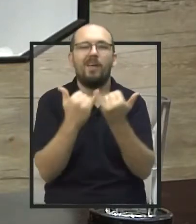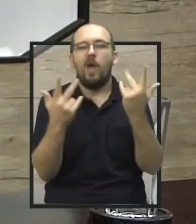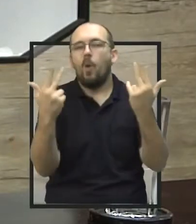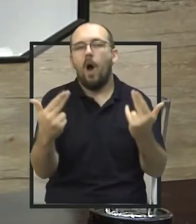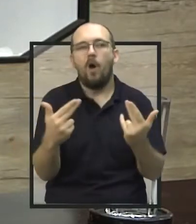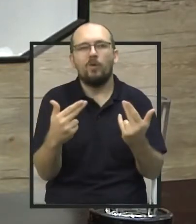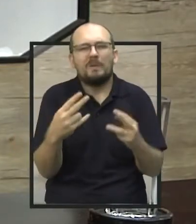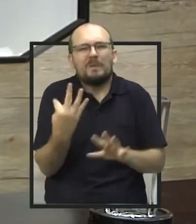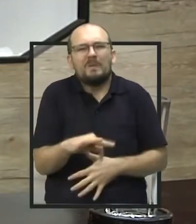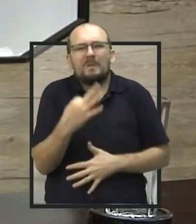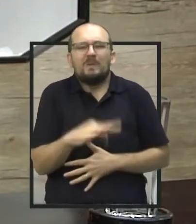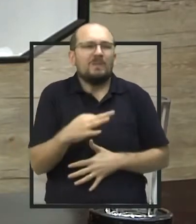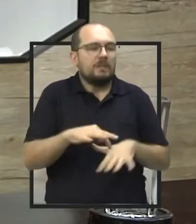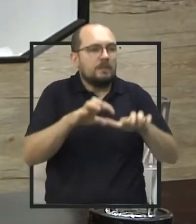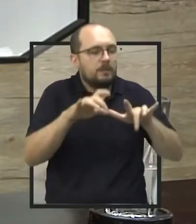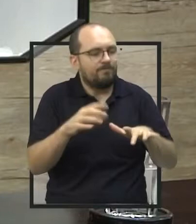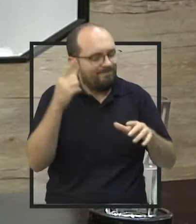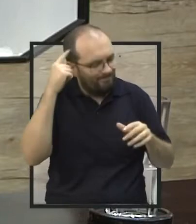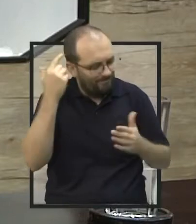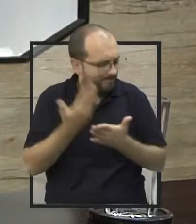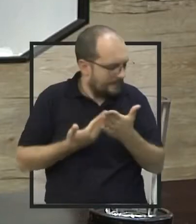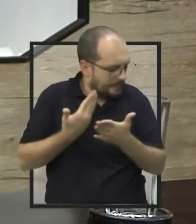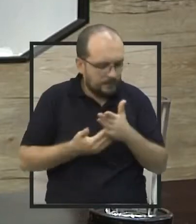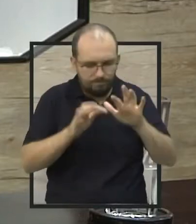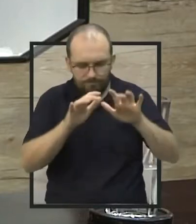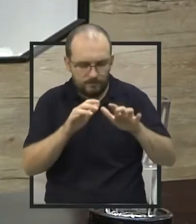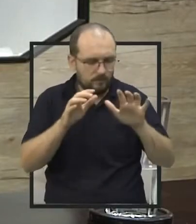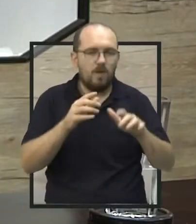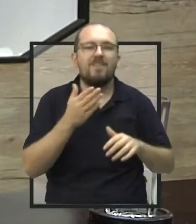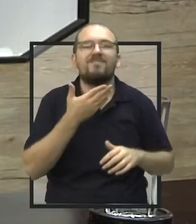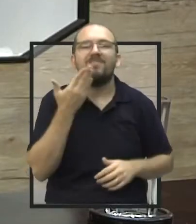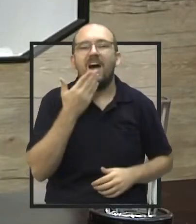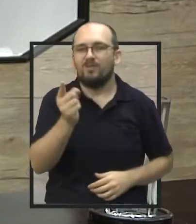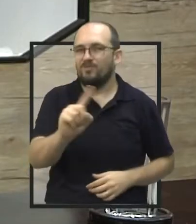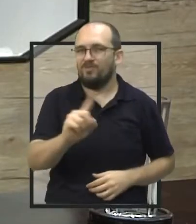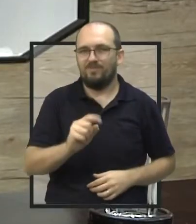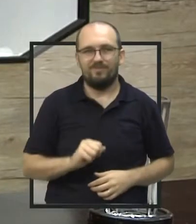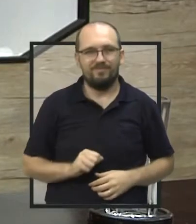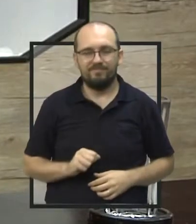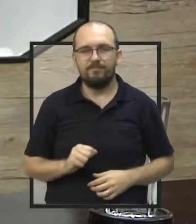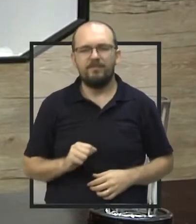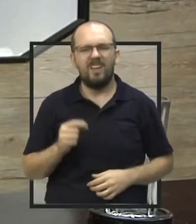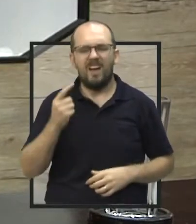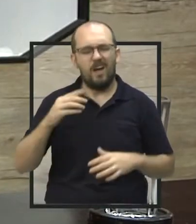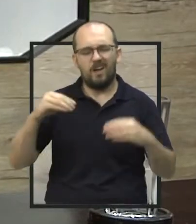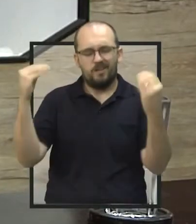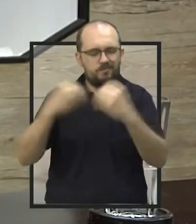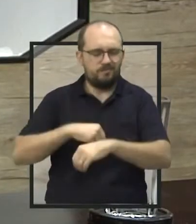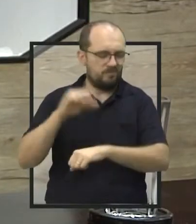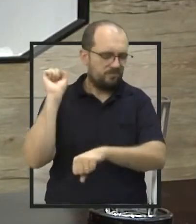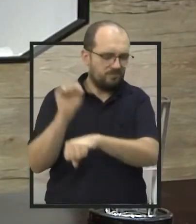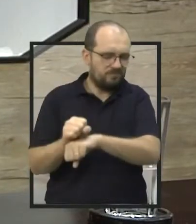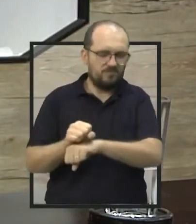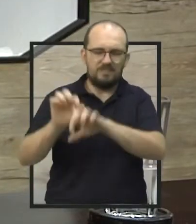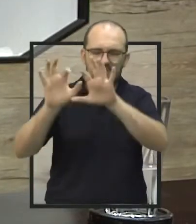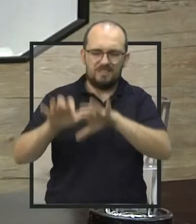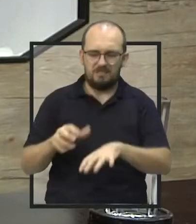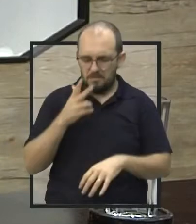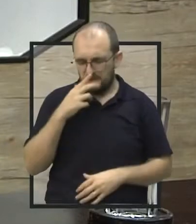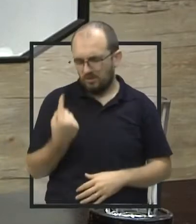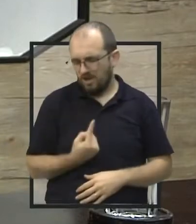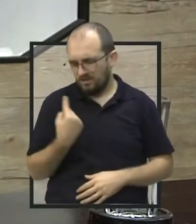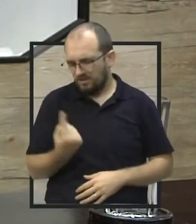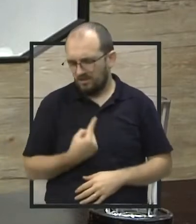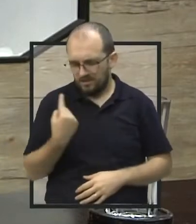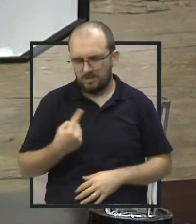Aí depois quando adolescente, comecei a escrever as primeiras canções. Quando eu estava na faculdade, eu fiz o primeiro blog, comecei a escrever